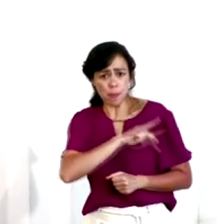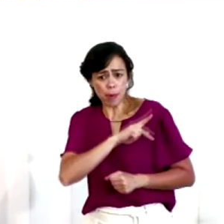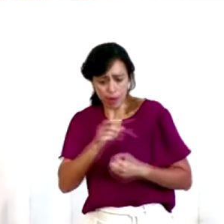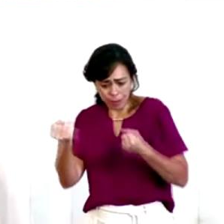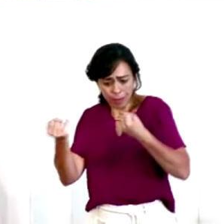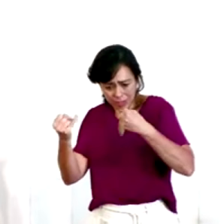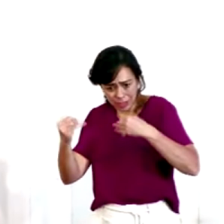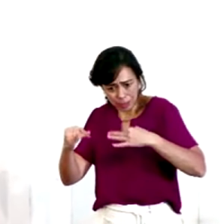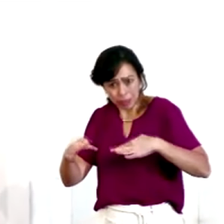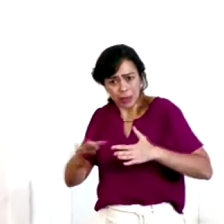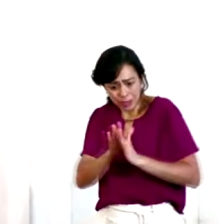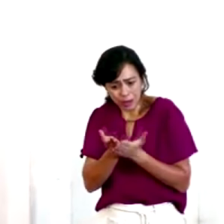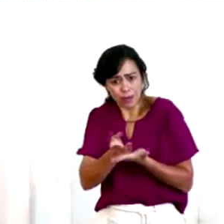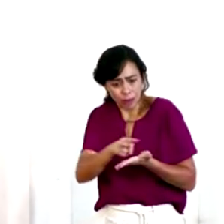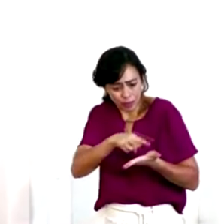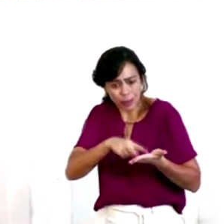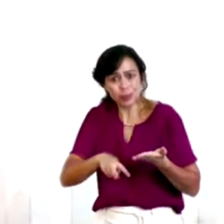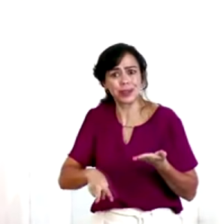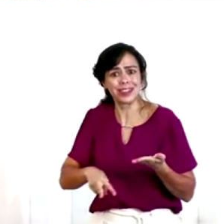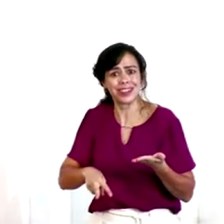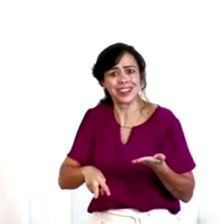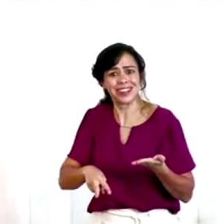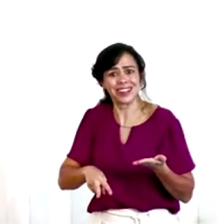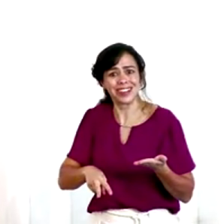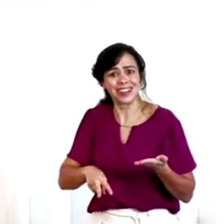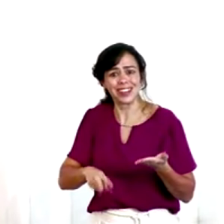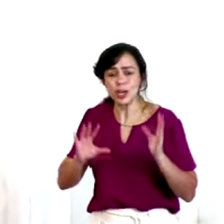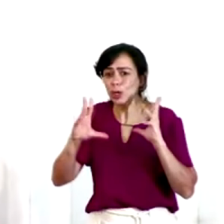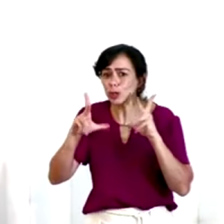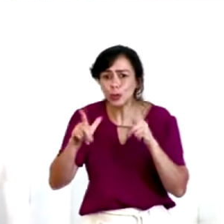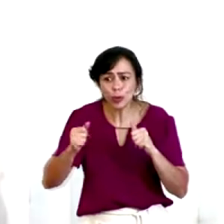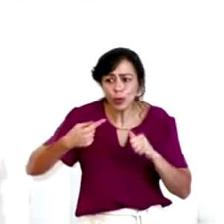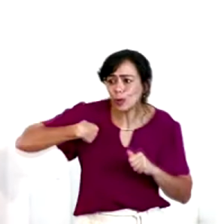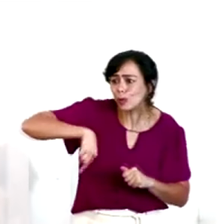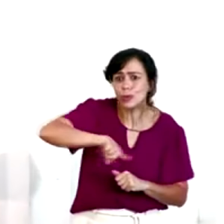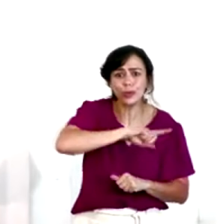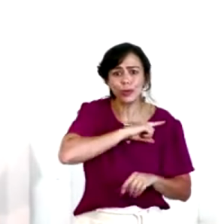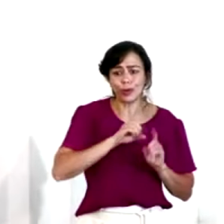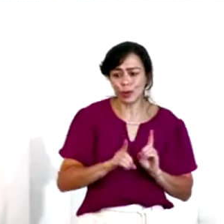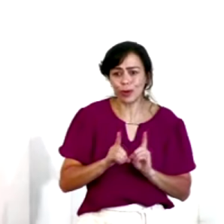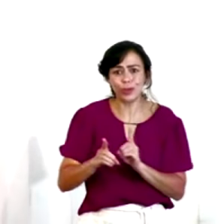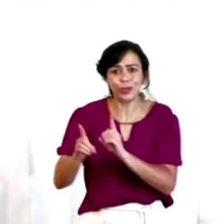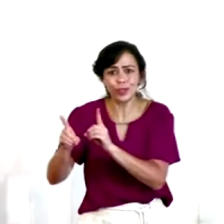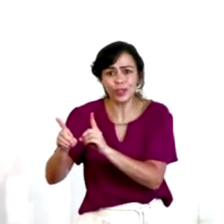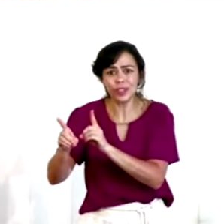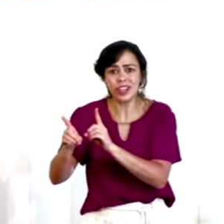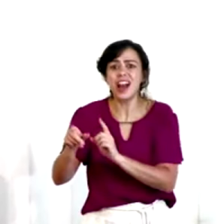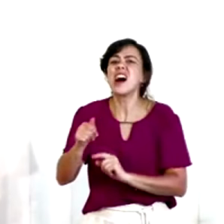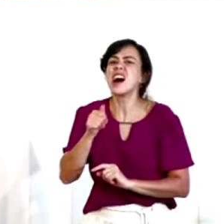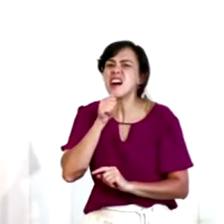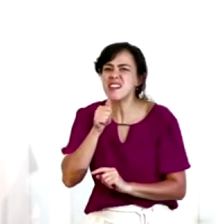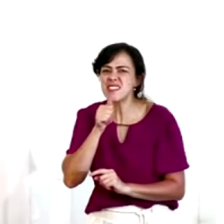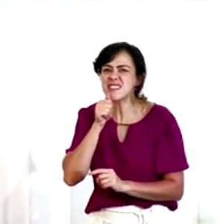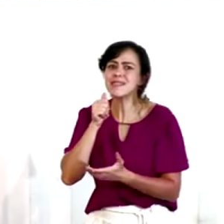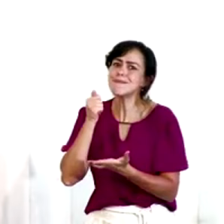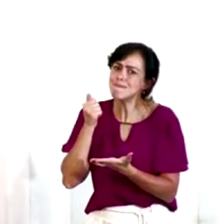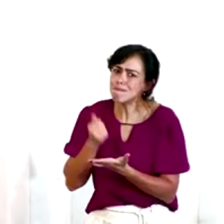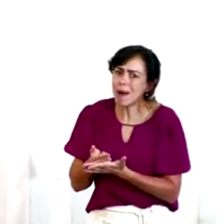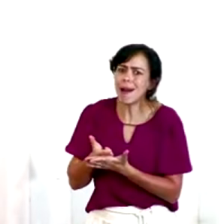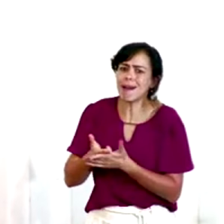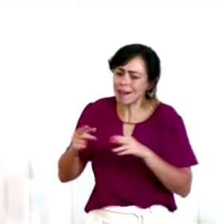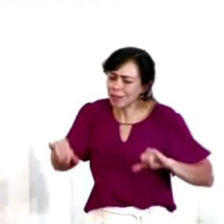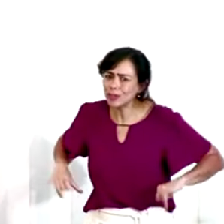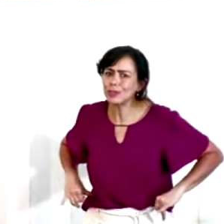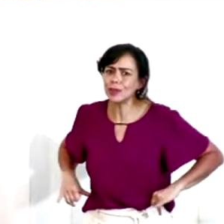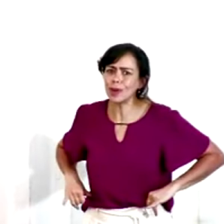mostra recorrentemente que todo discípulo de Cristo pagará um alto preço, vivendo